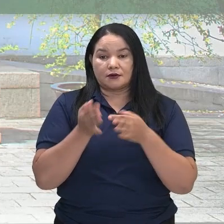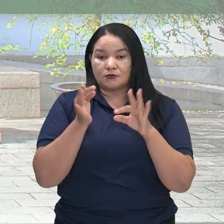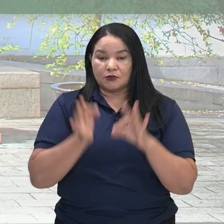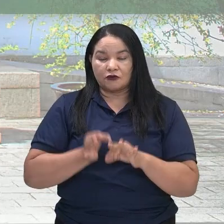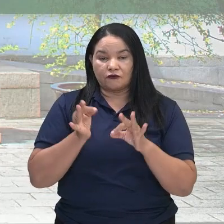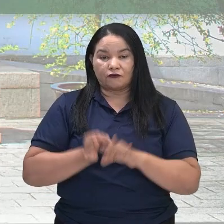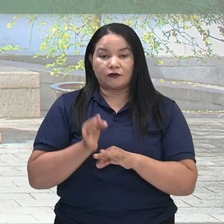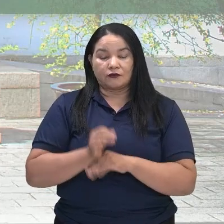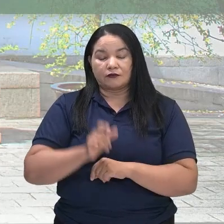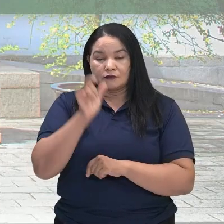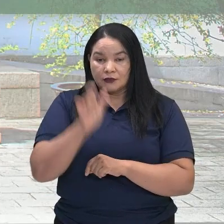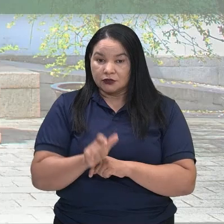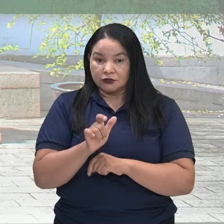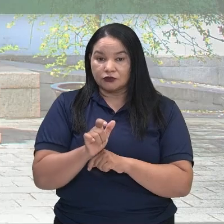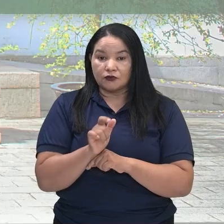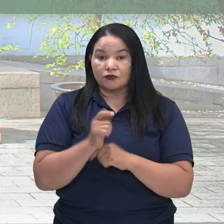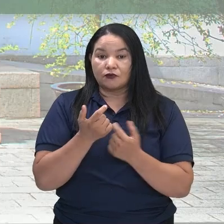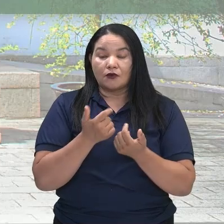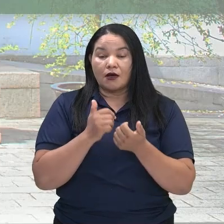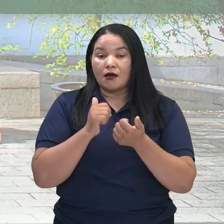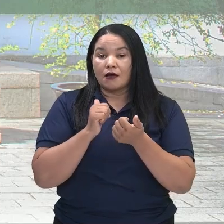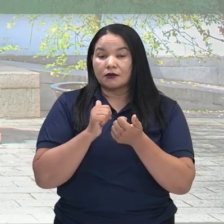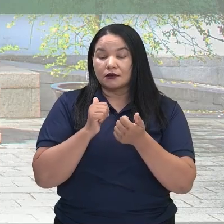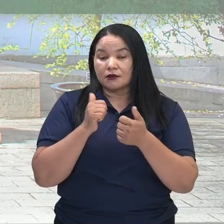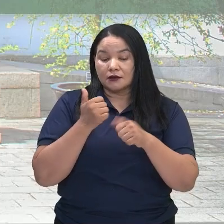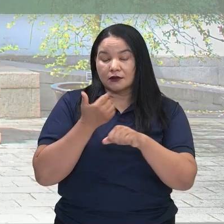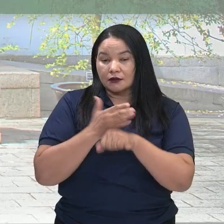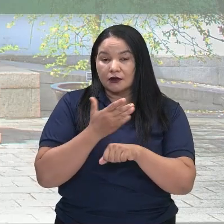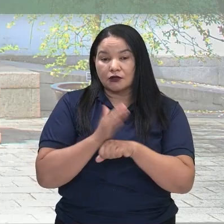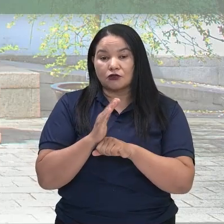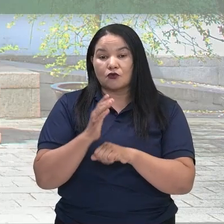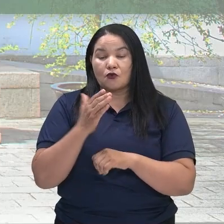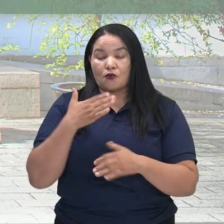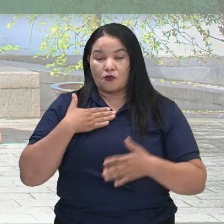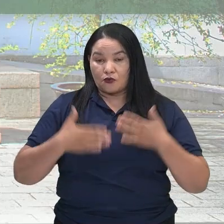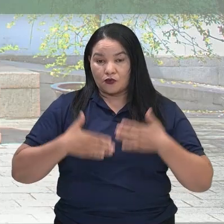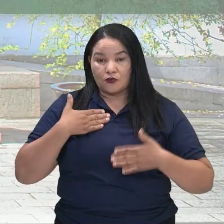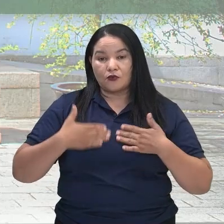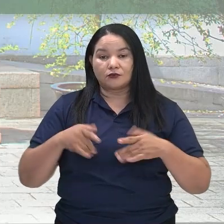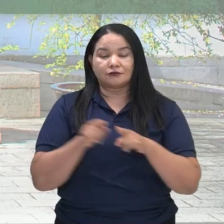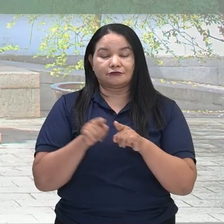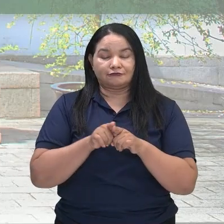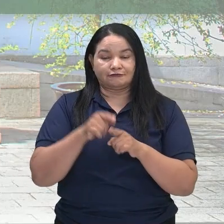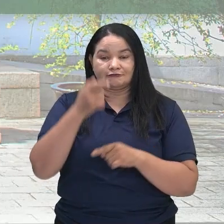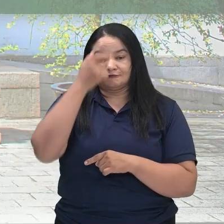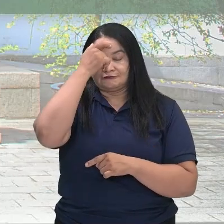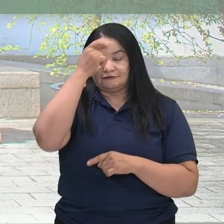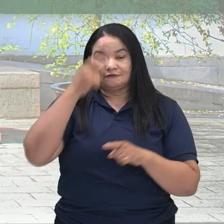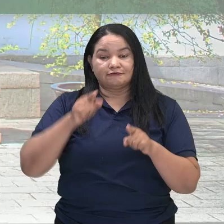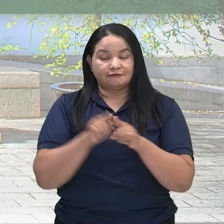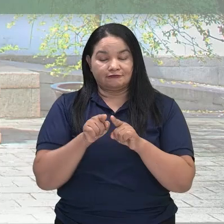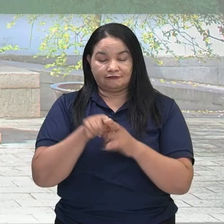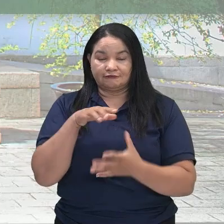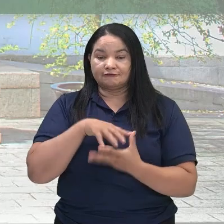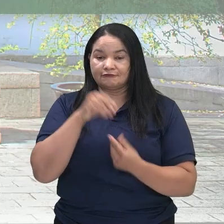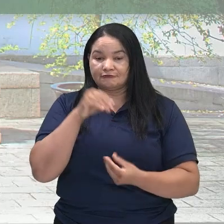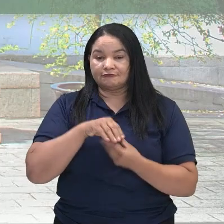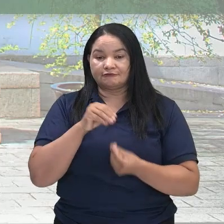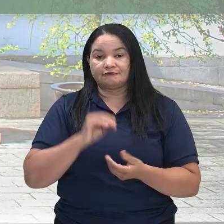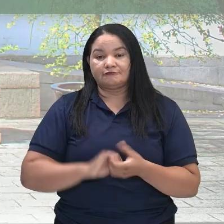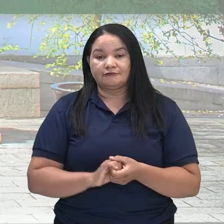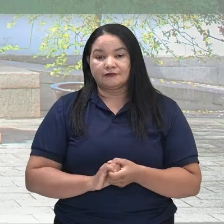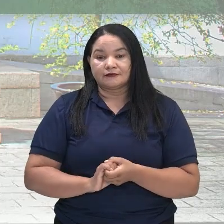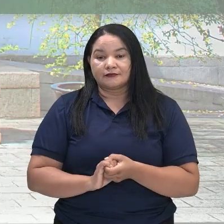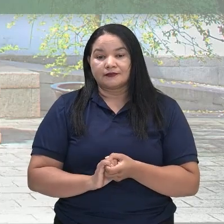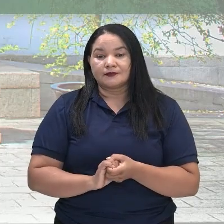os atletas trabalhem não só o corpo, mas também a mente e o espírito. Bem interessante. E a partir do momento que